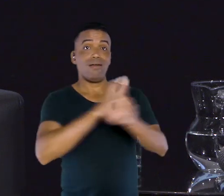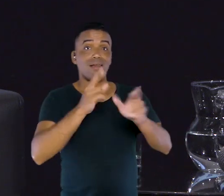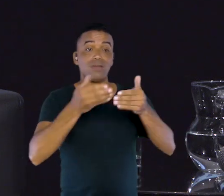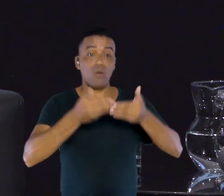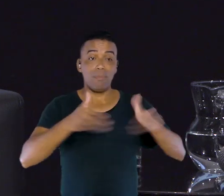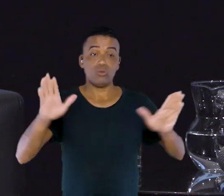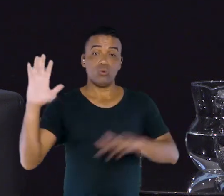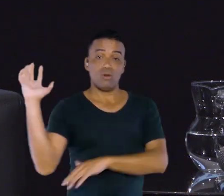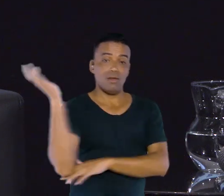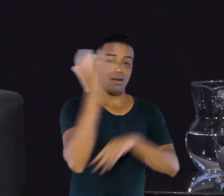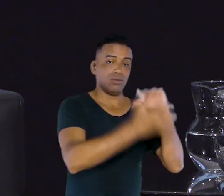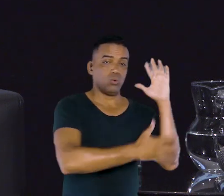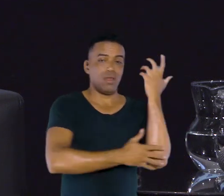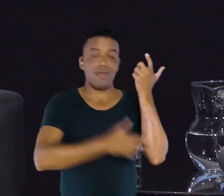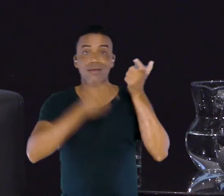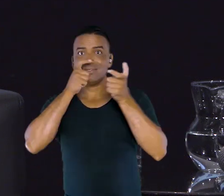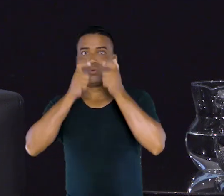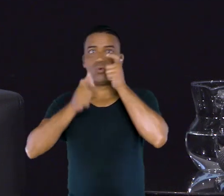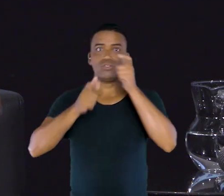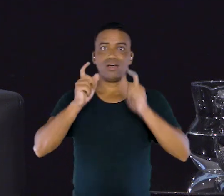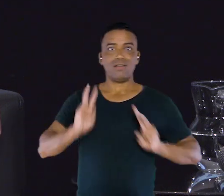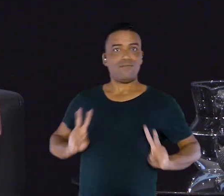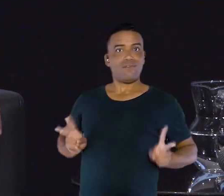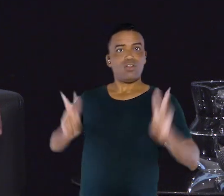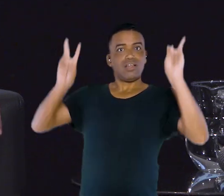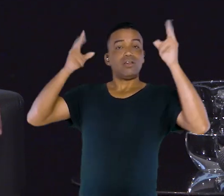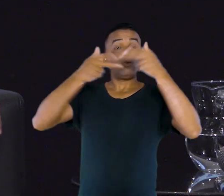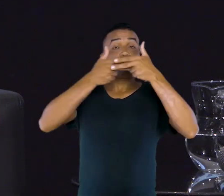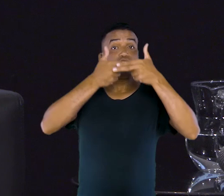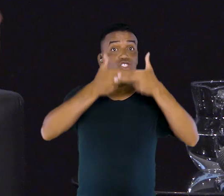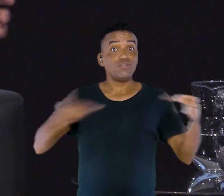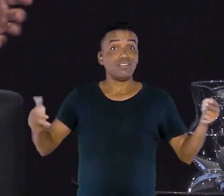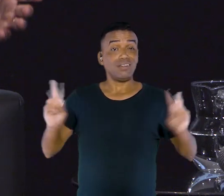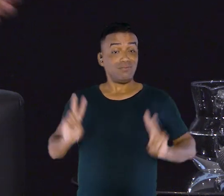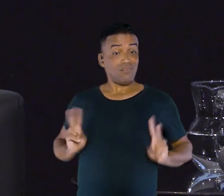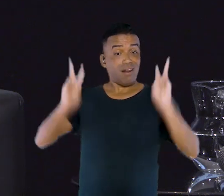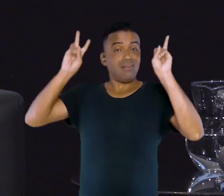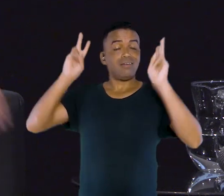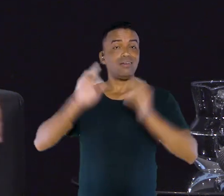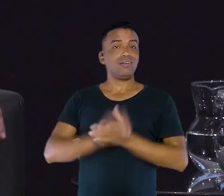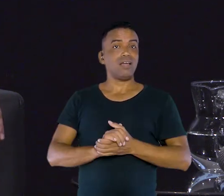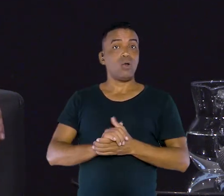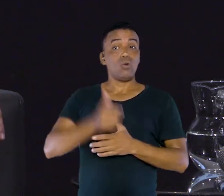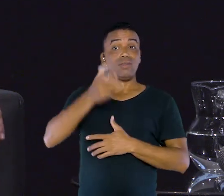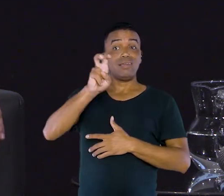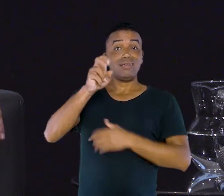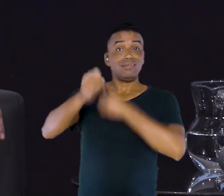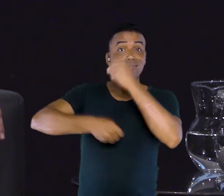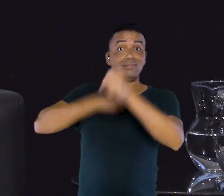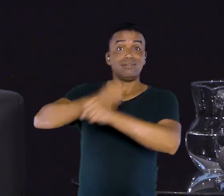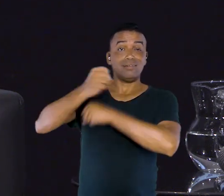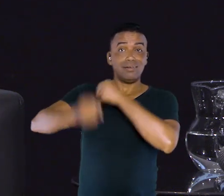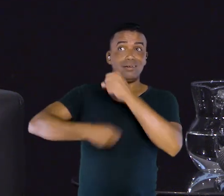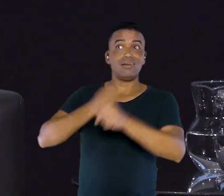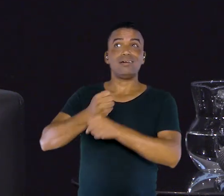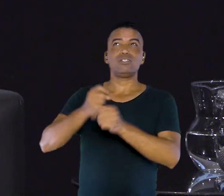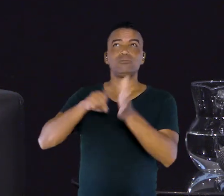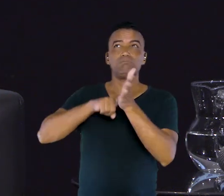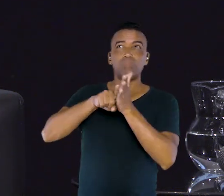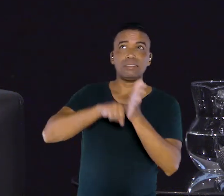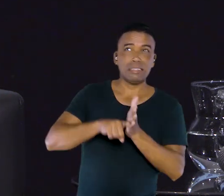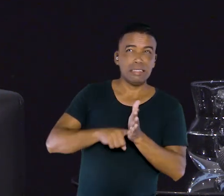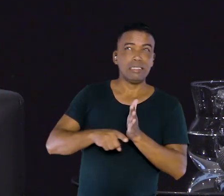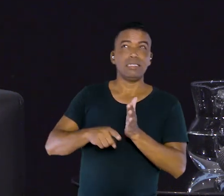relação de abertura com a natureza, de curiosidade e valorização da diversidade. Então, eu gastei os últimos 15 anos da minha vida, eu acho, como